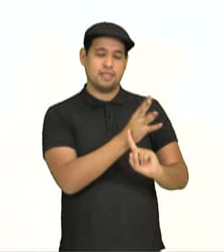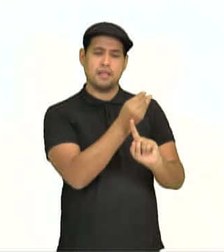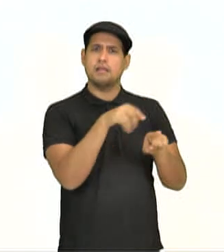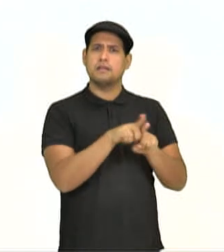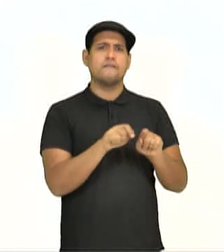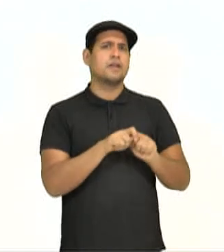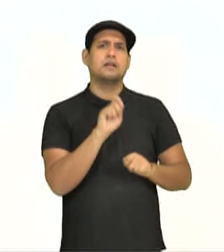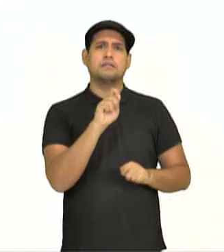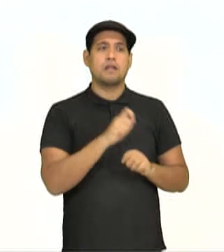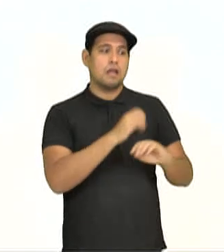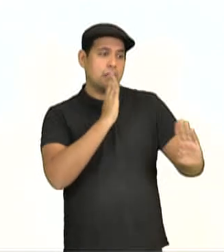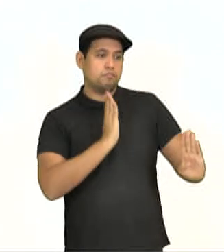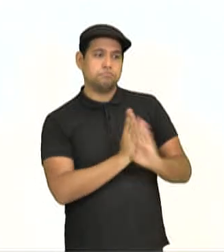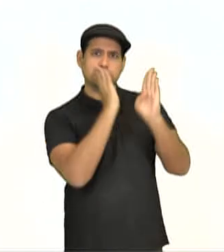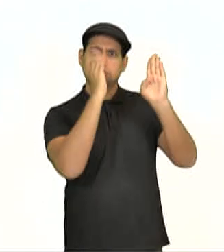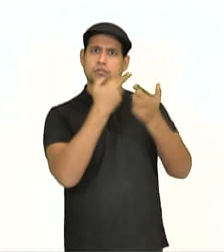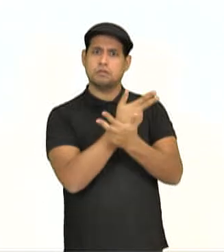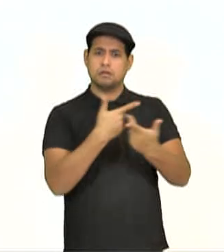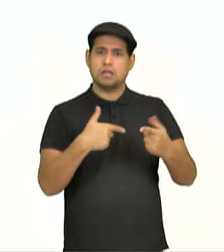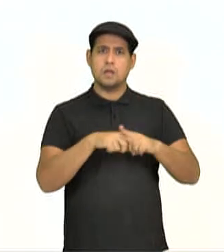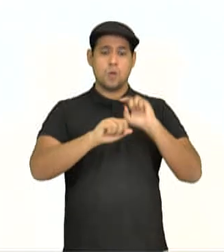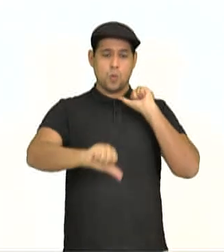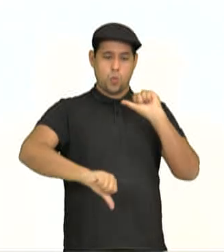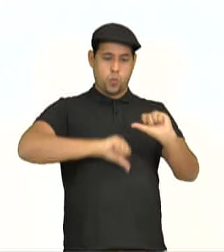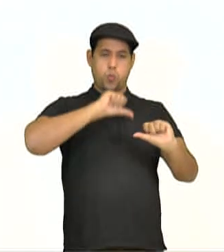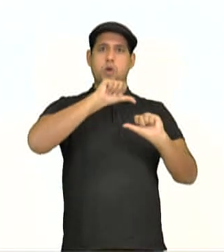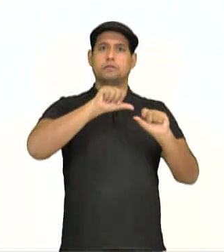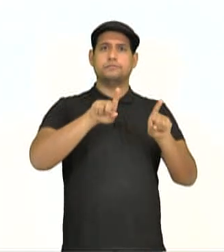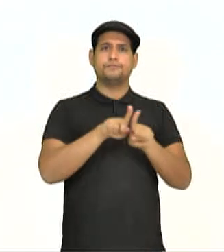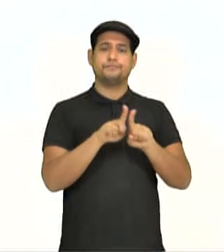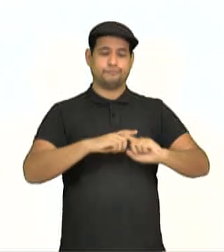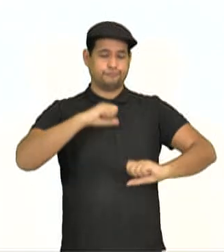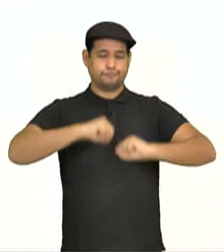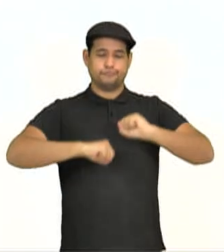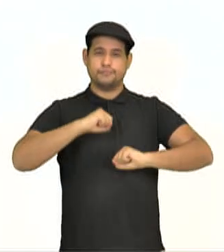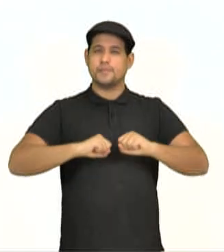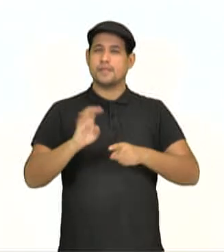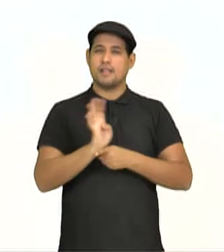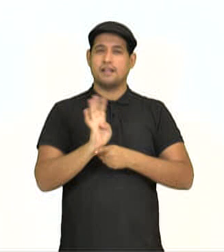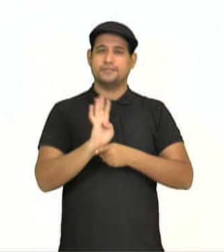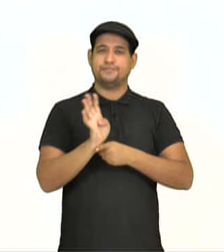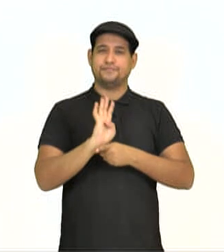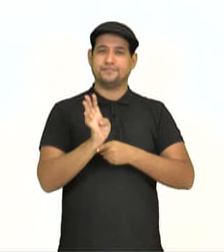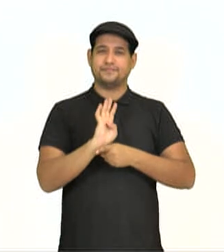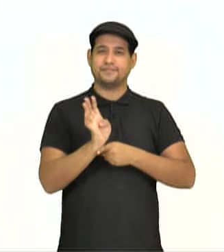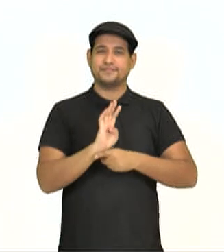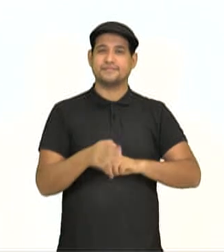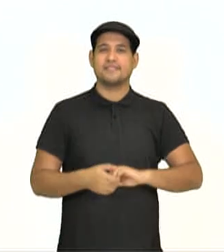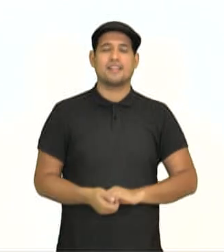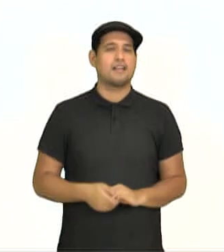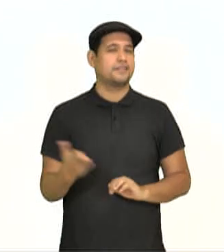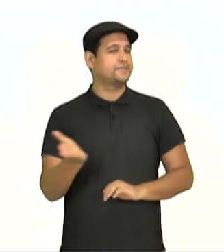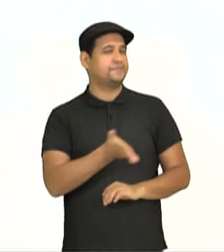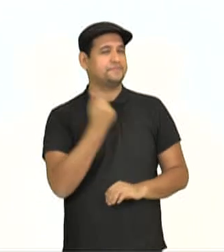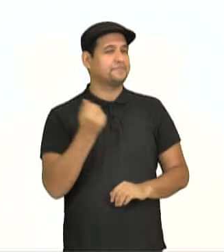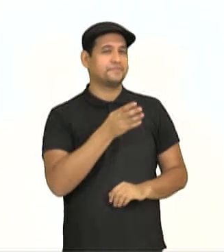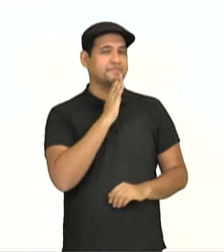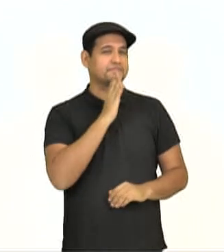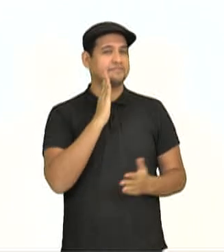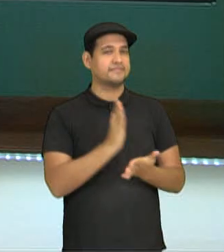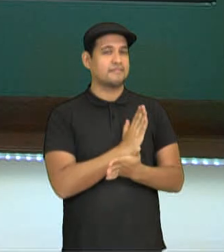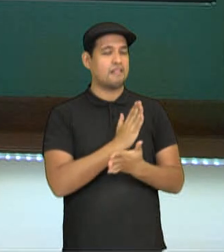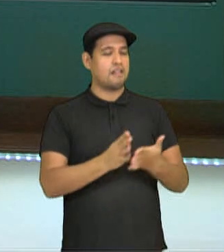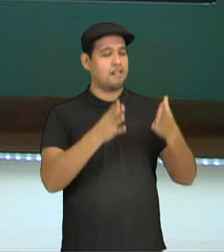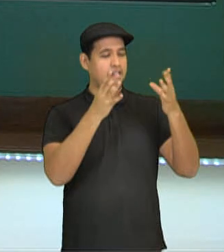artistas fizeram descobertas que revolucionaram a indústria cinematográfica. Vamos conhecer